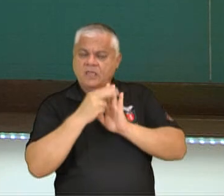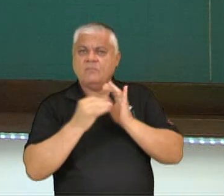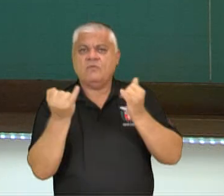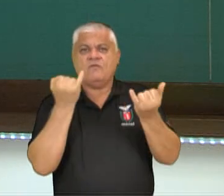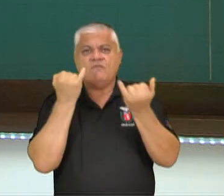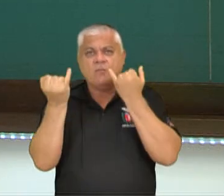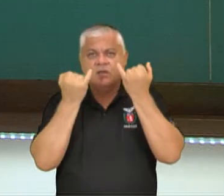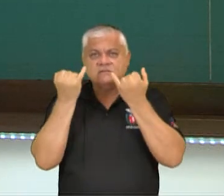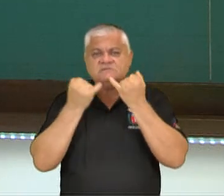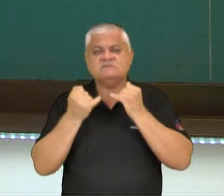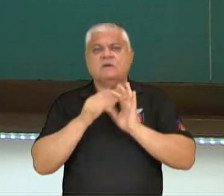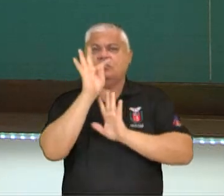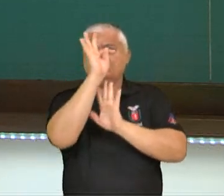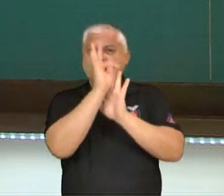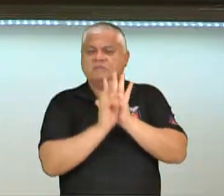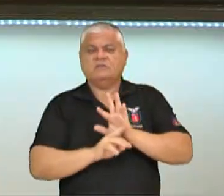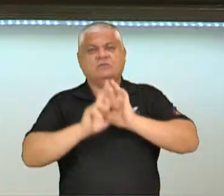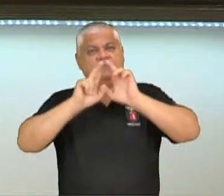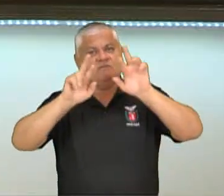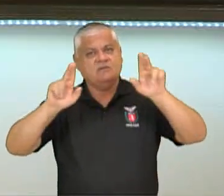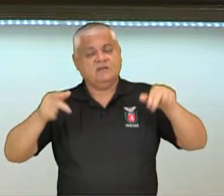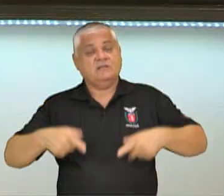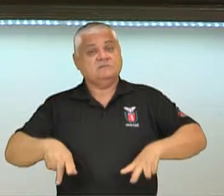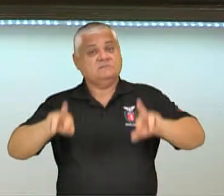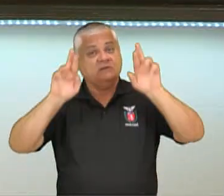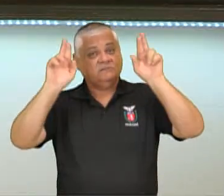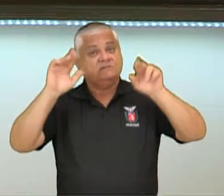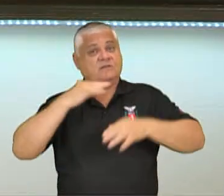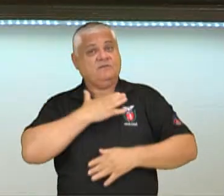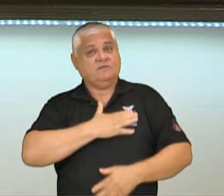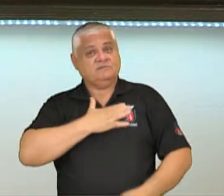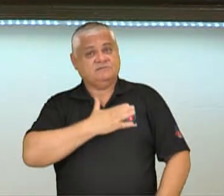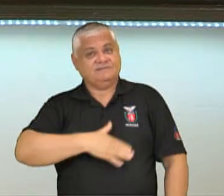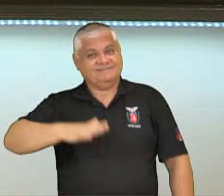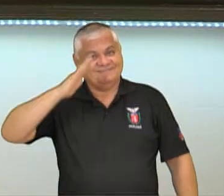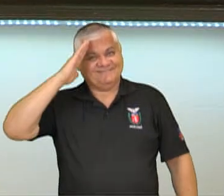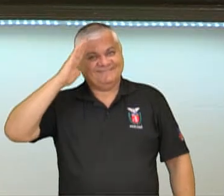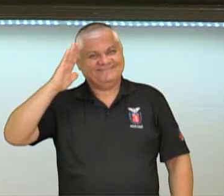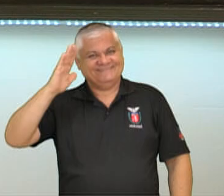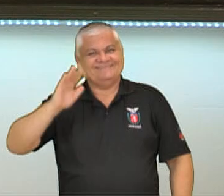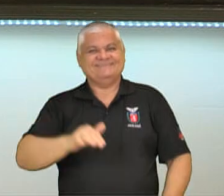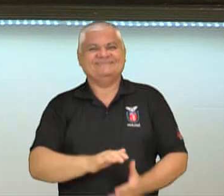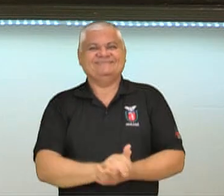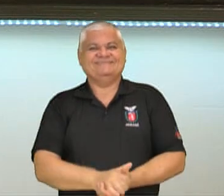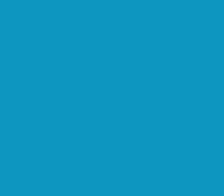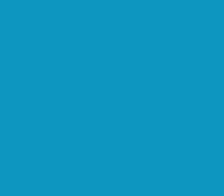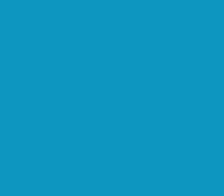diferentes textos. Espero que vocês tenham gostado e até breve.